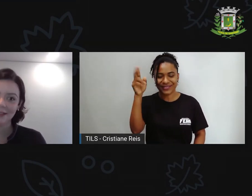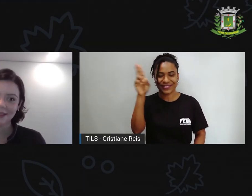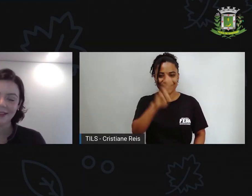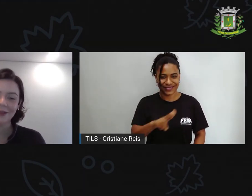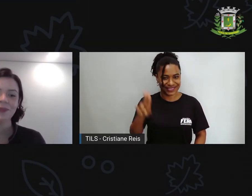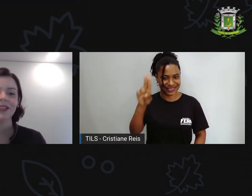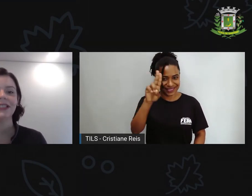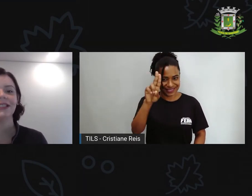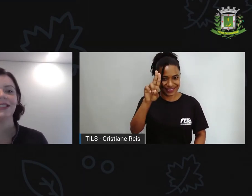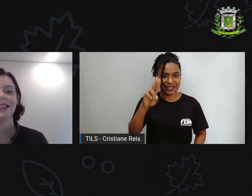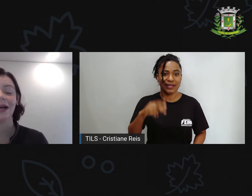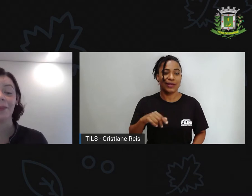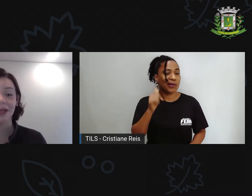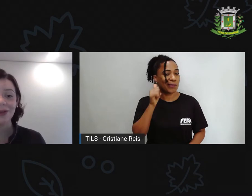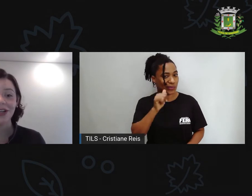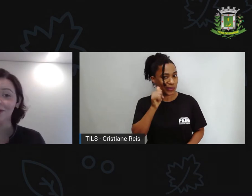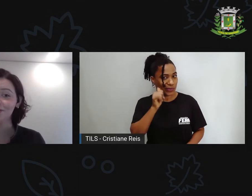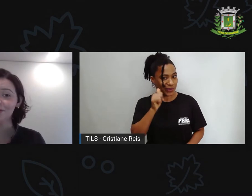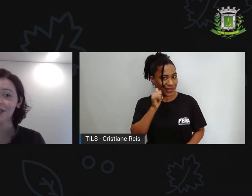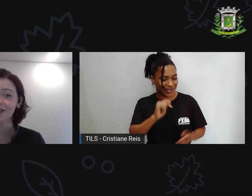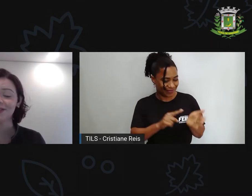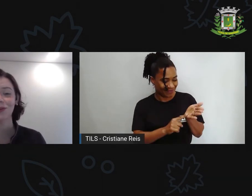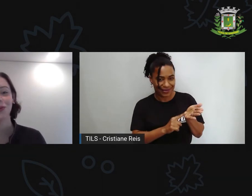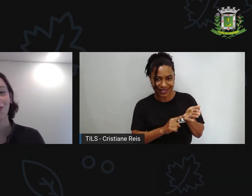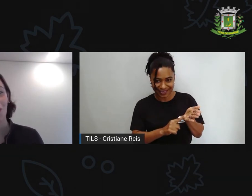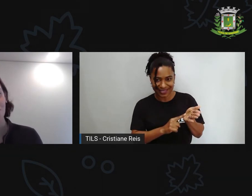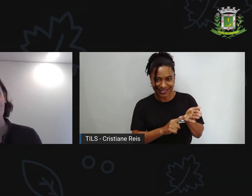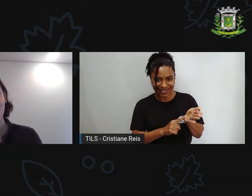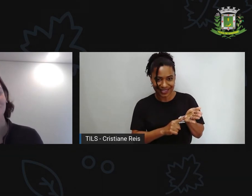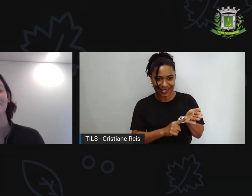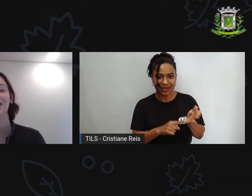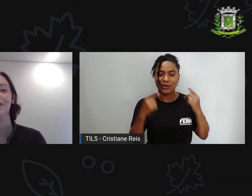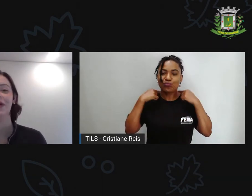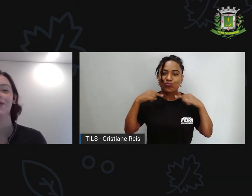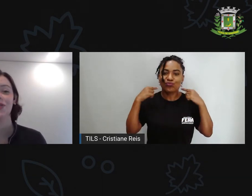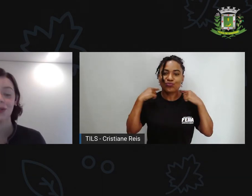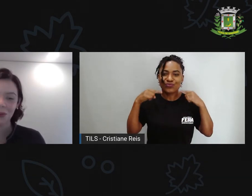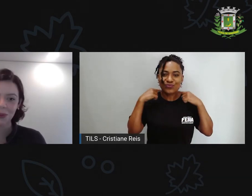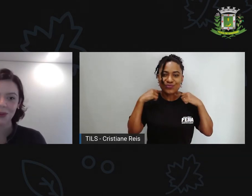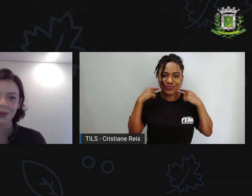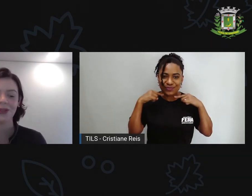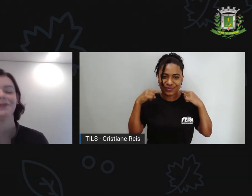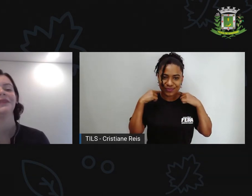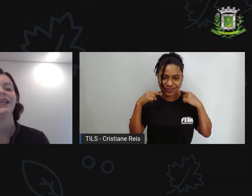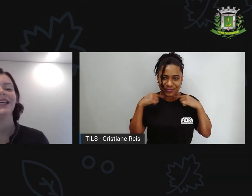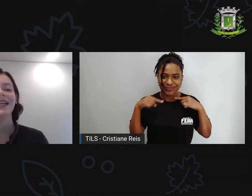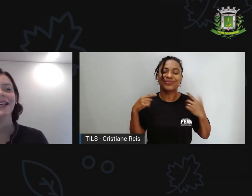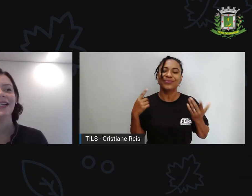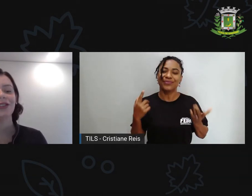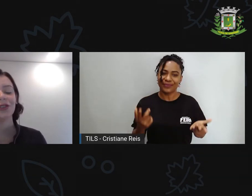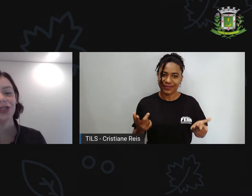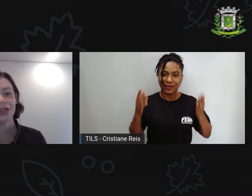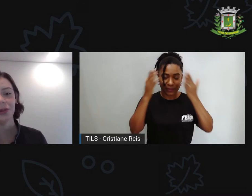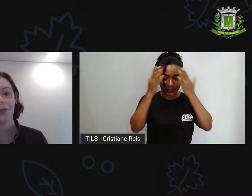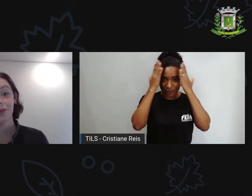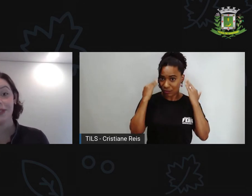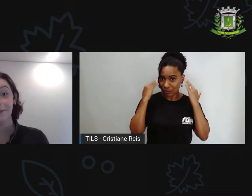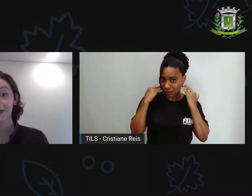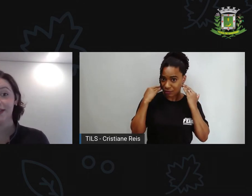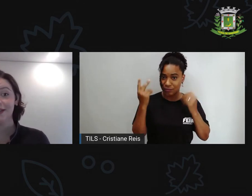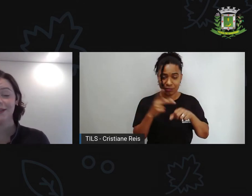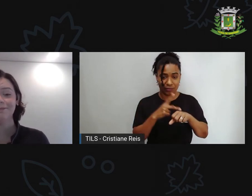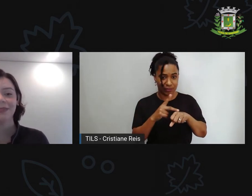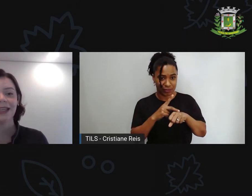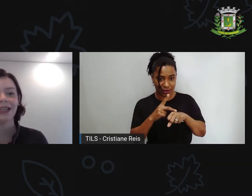mulher branca, de cabelos na altura do ombro, cabelos escuros. Estou vestindo uma